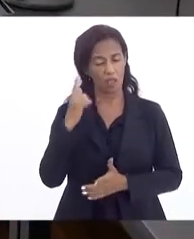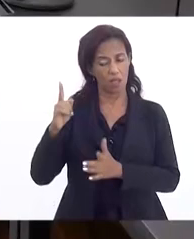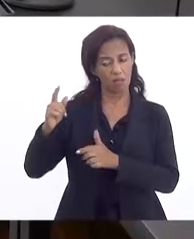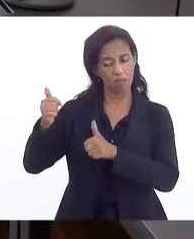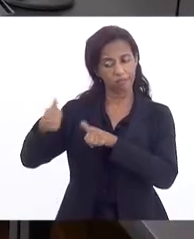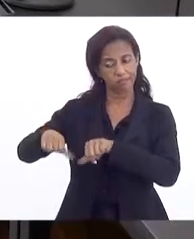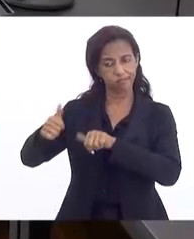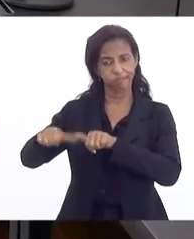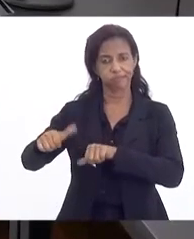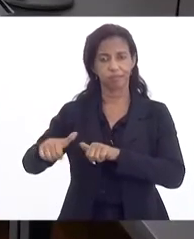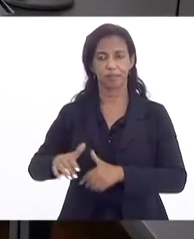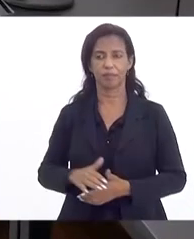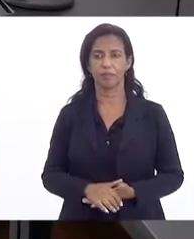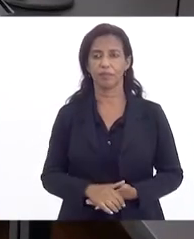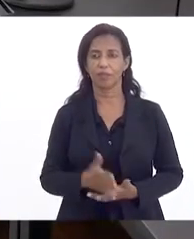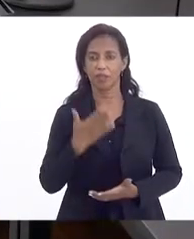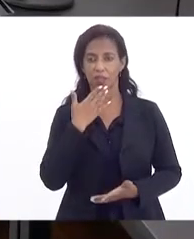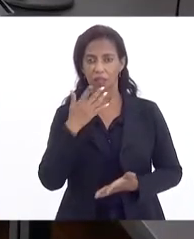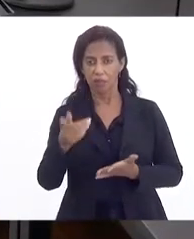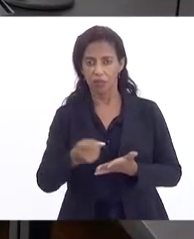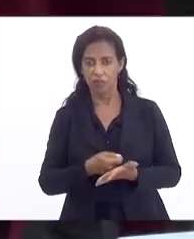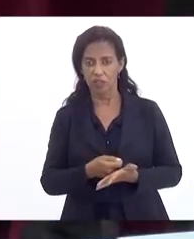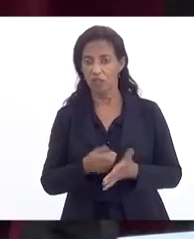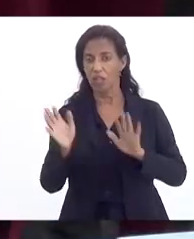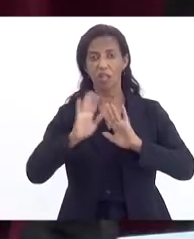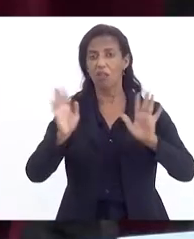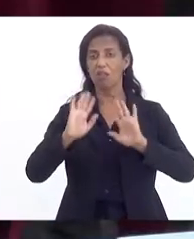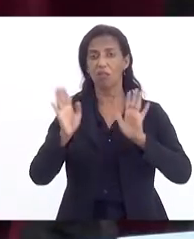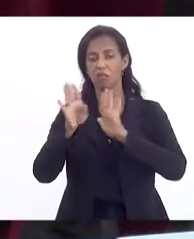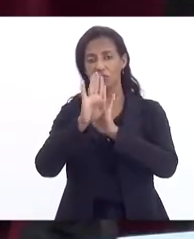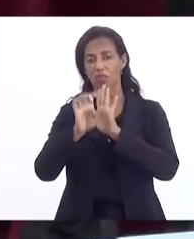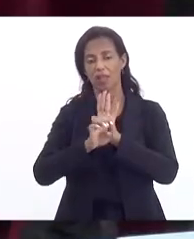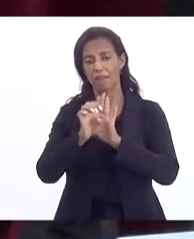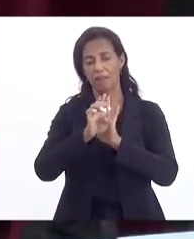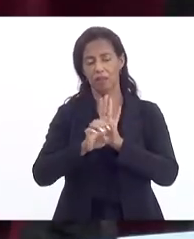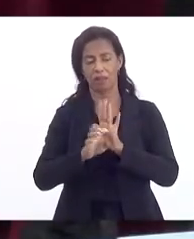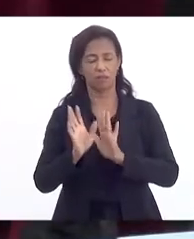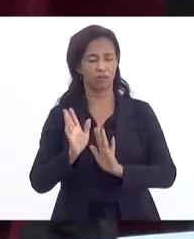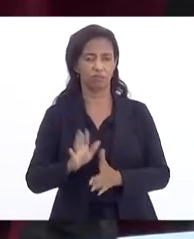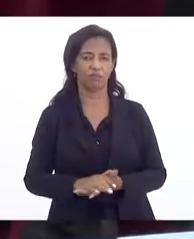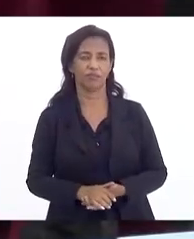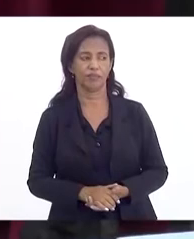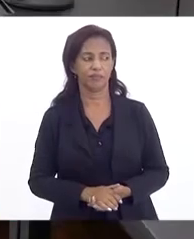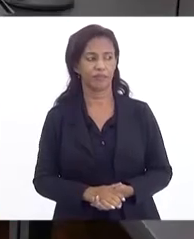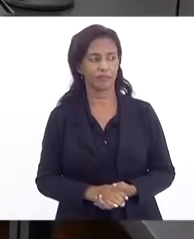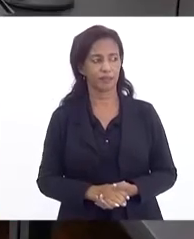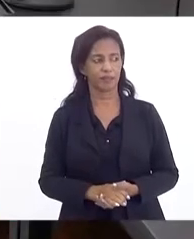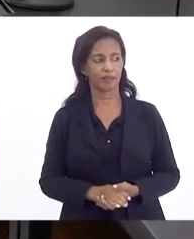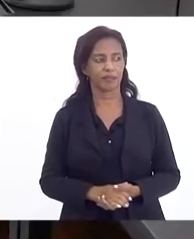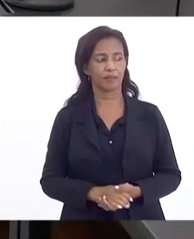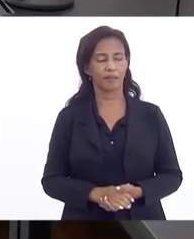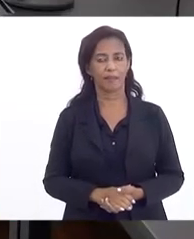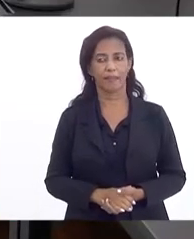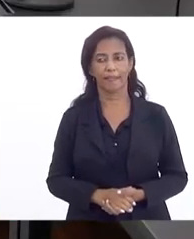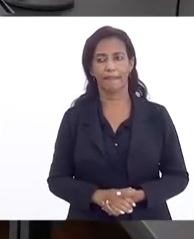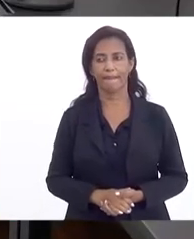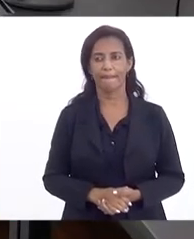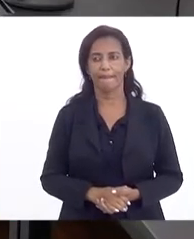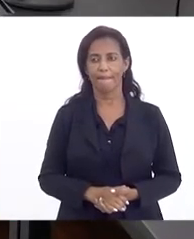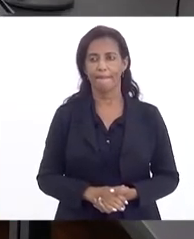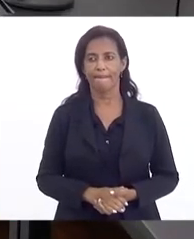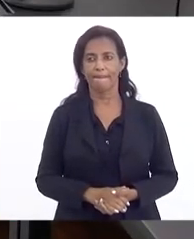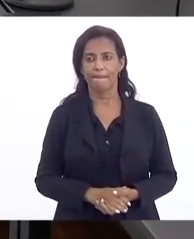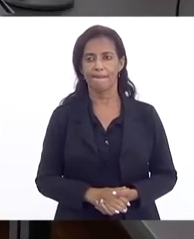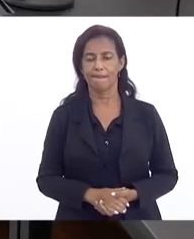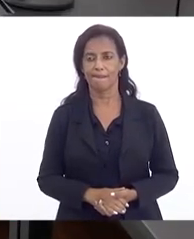Mas Vossa Excelência quer pedir... Não, porque já é emenda. É, já é emenda, não já tem... Emenda. Bom, o meu voto... A gente está discutindo